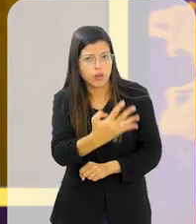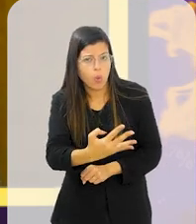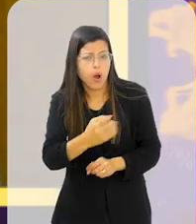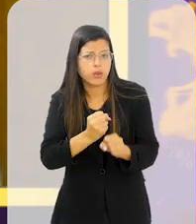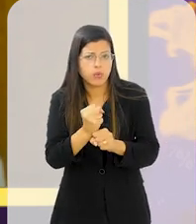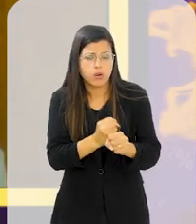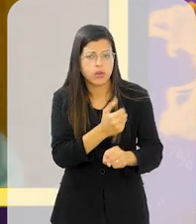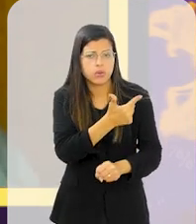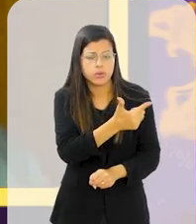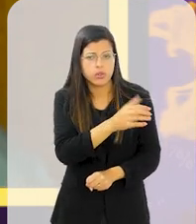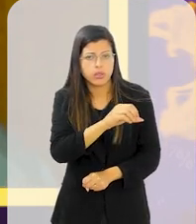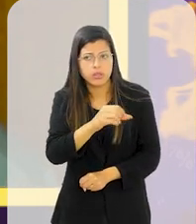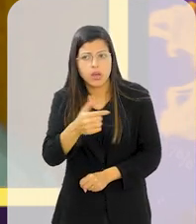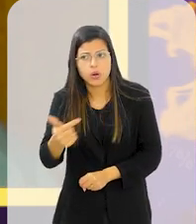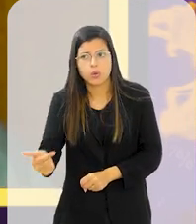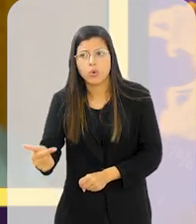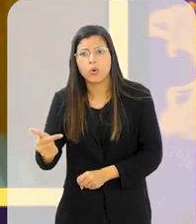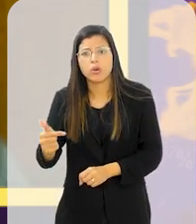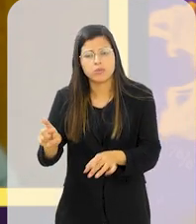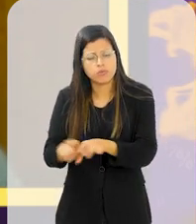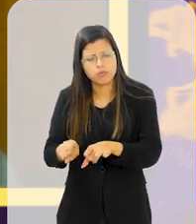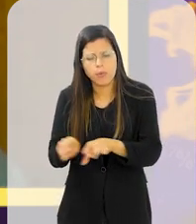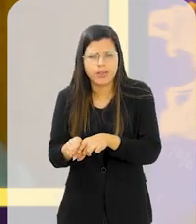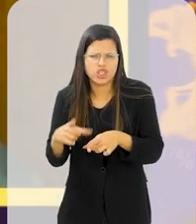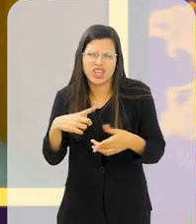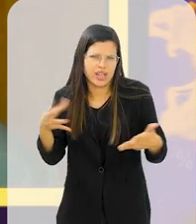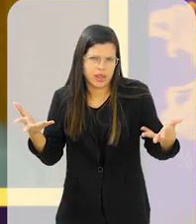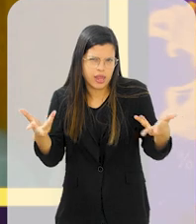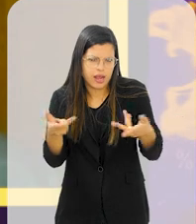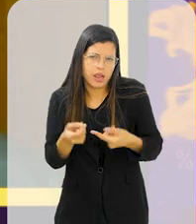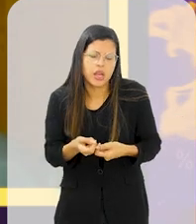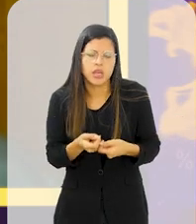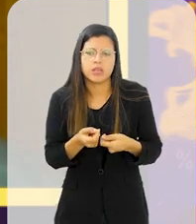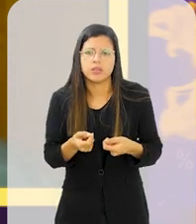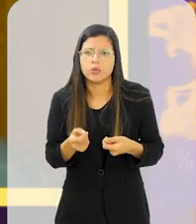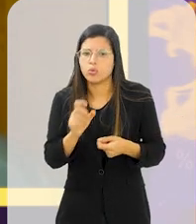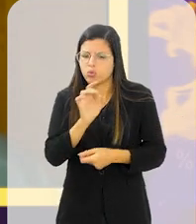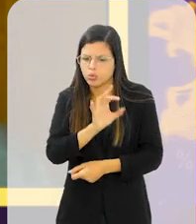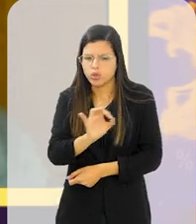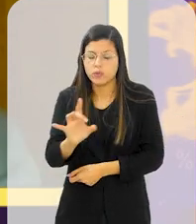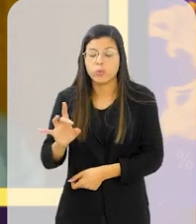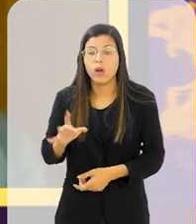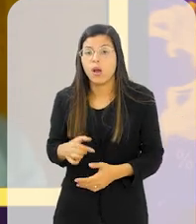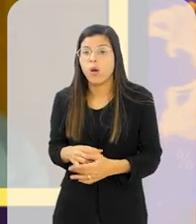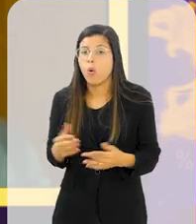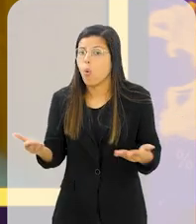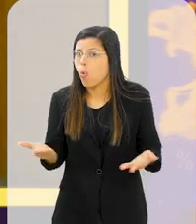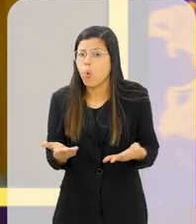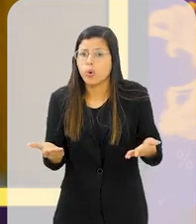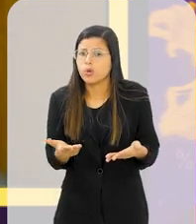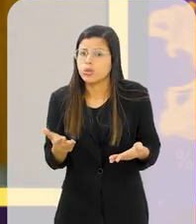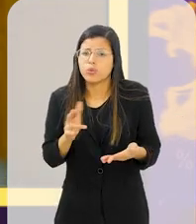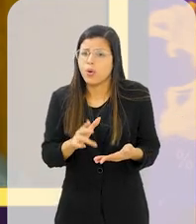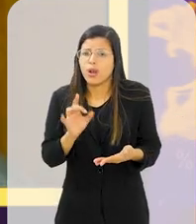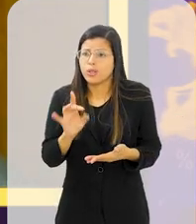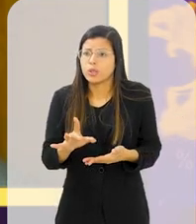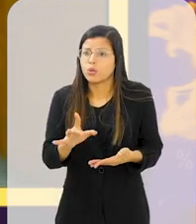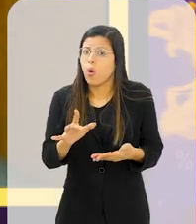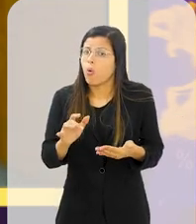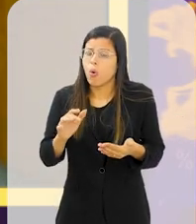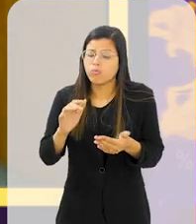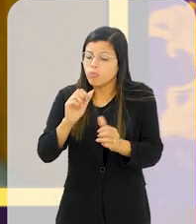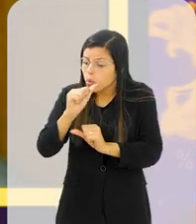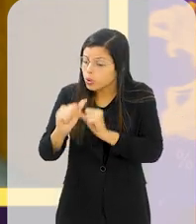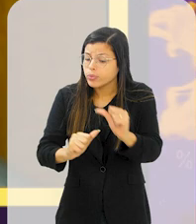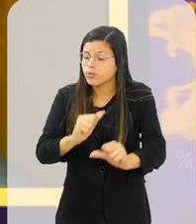2002, embora a seleção de 2002 tivesse muito talento individual nos três homens de frente. Hoje em dia isso não é suficiente mais, é isso que eu sustento, o